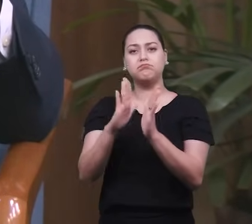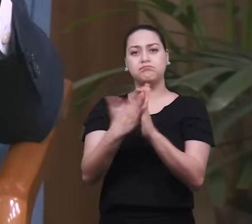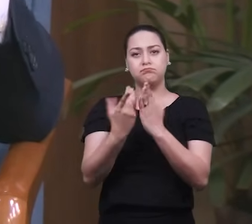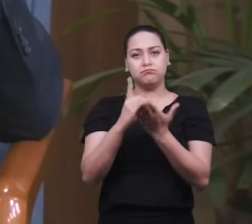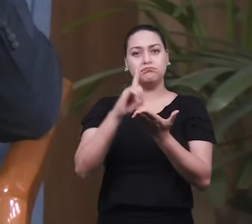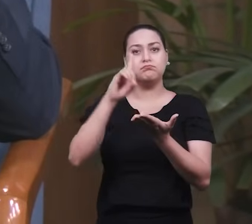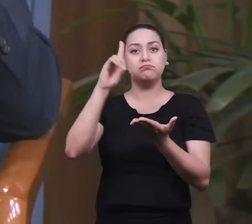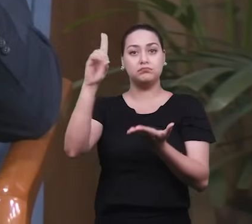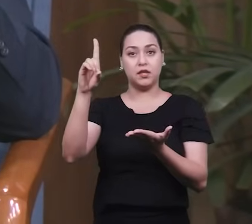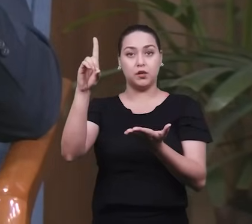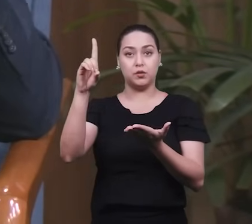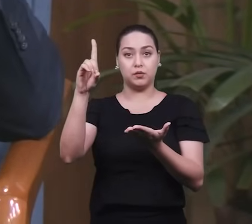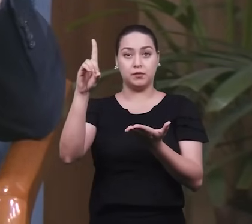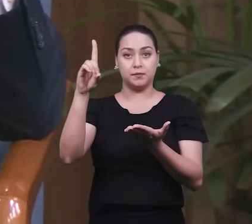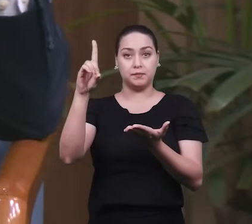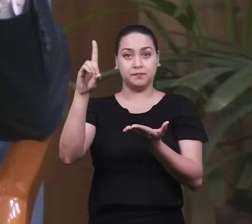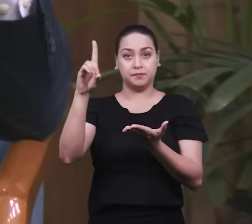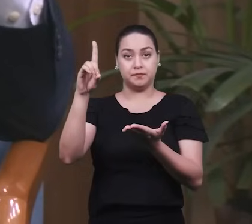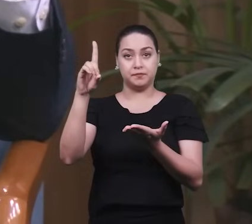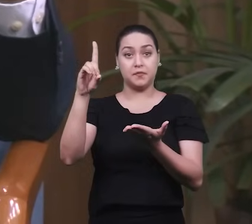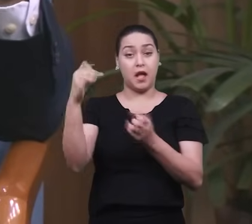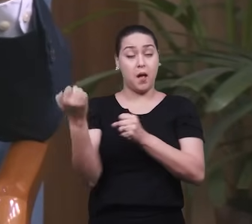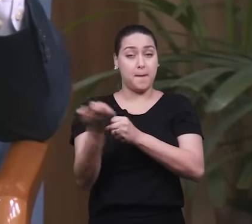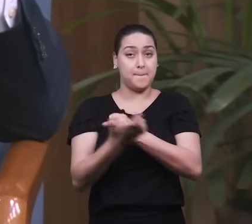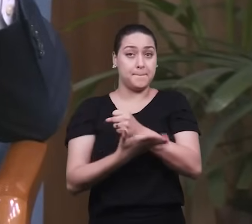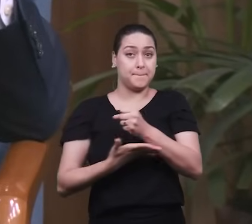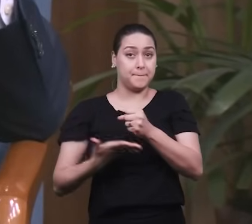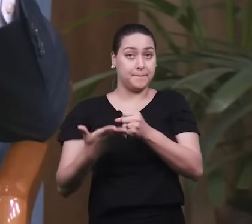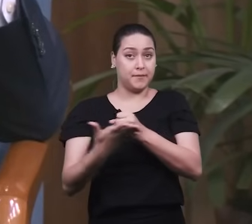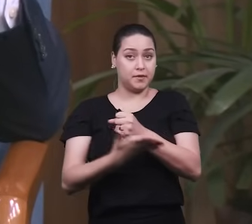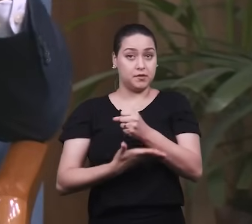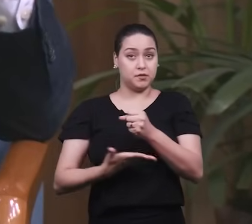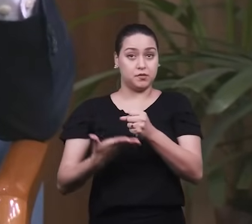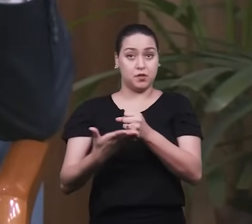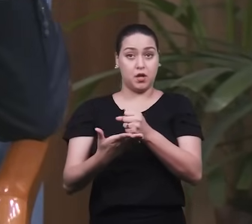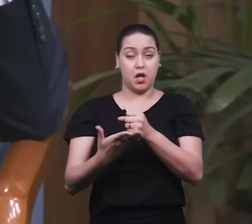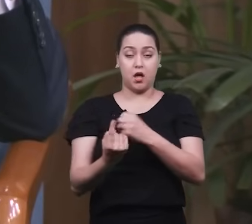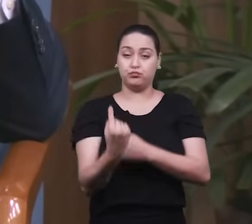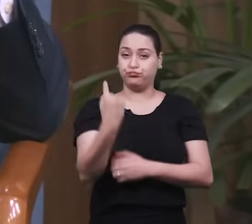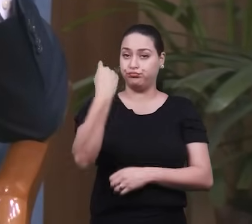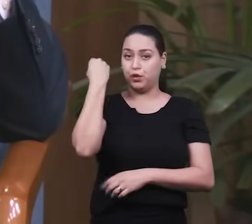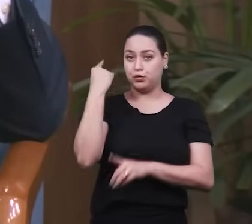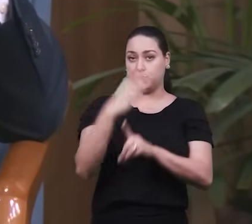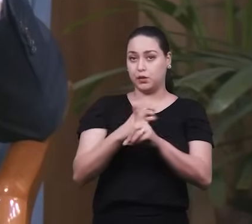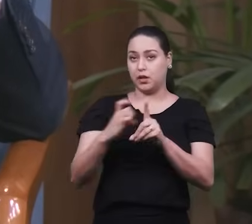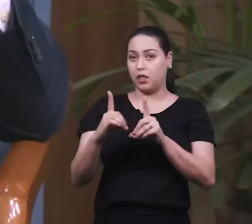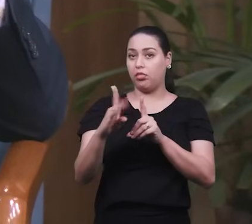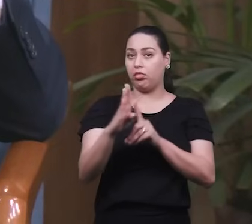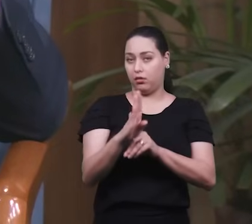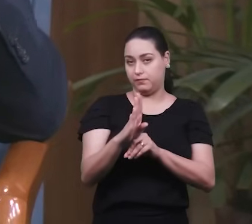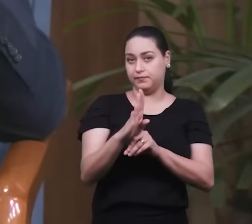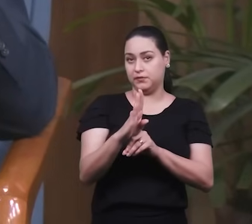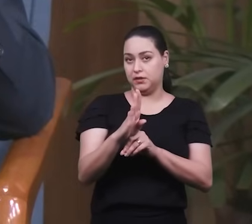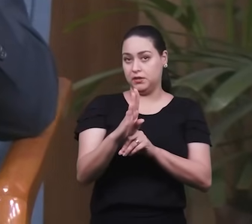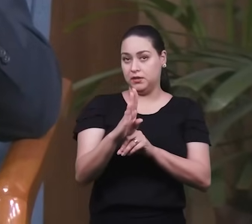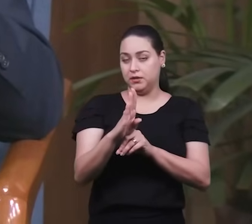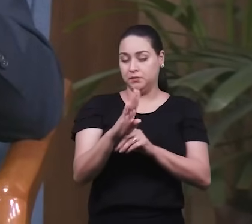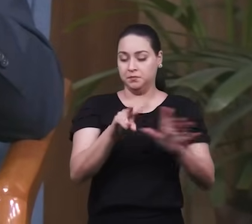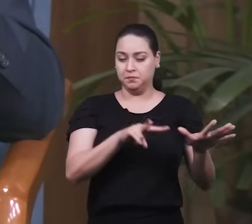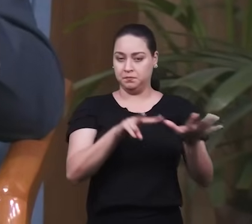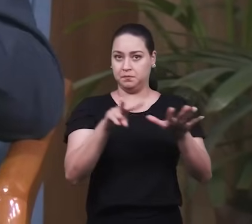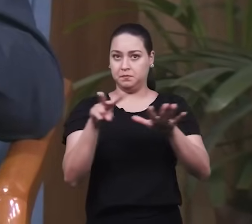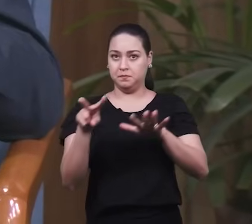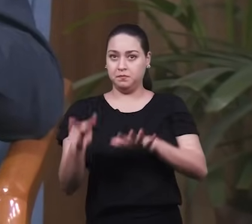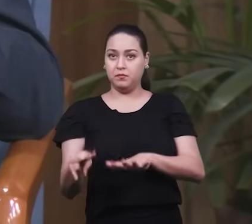do Senhor, com a nossa base é a Última Escola Bíblica Dominical. A cada